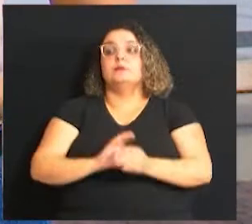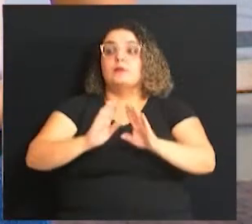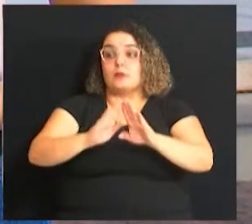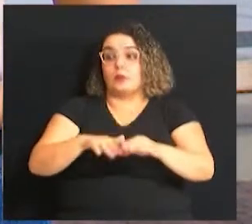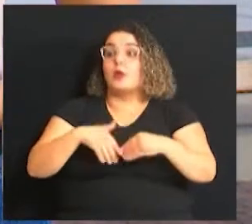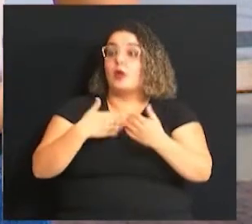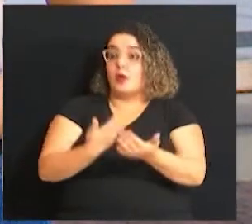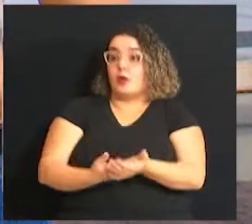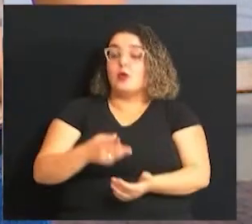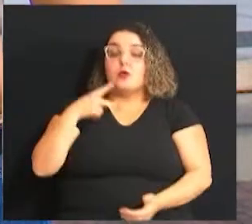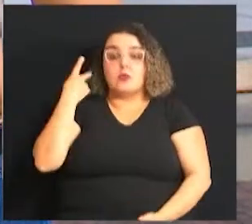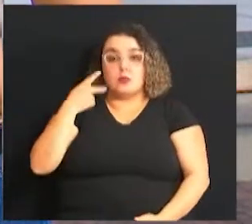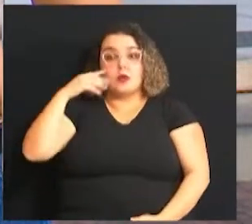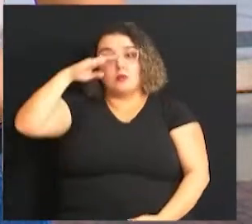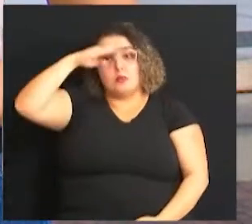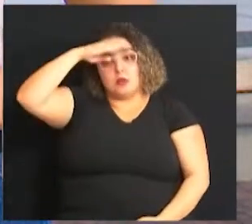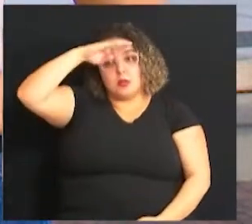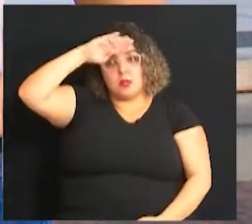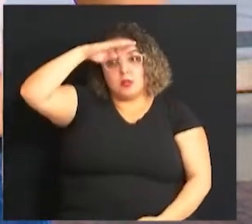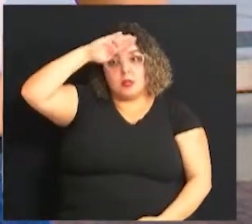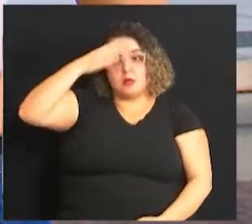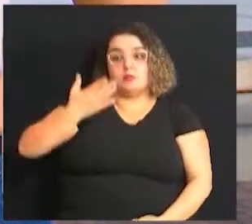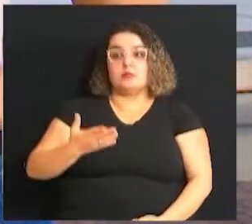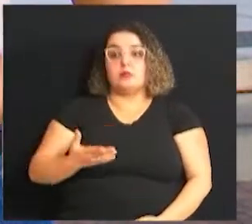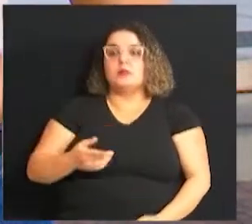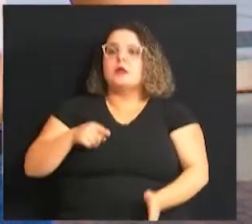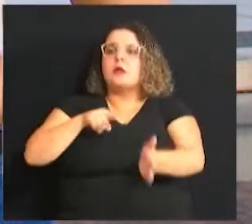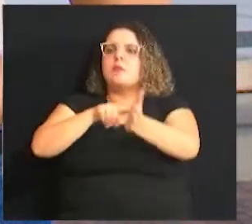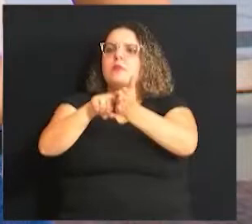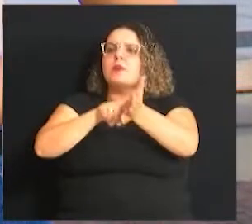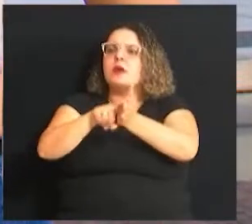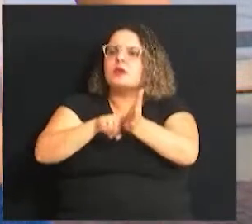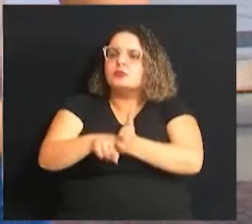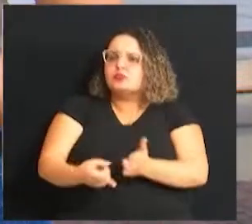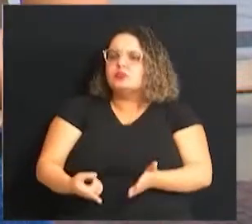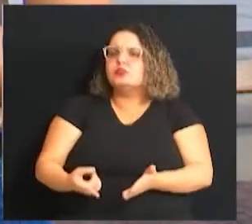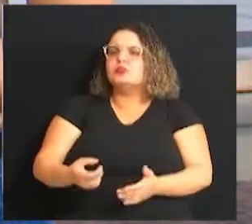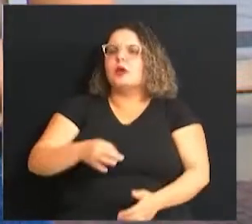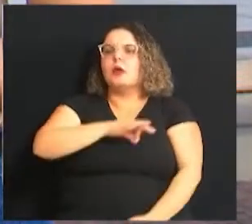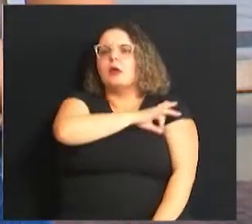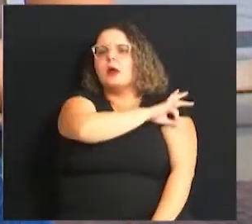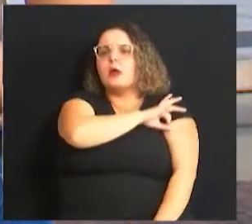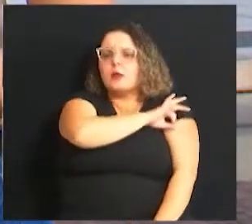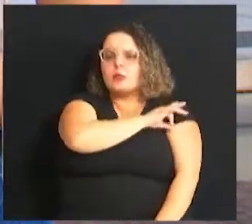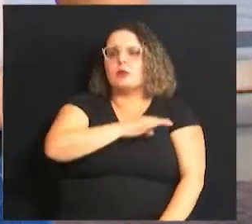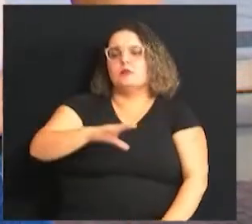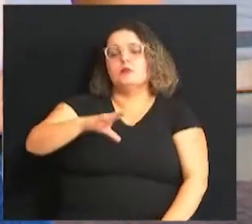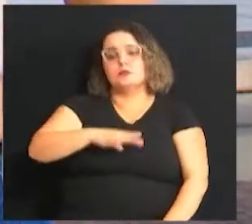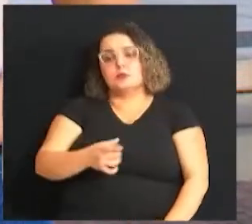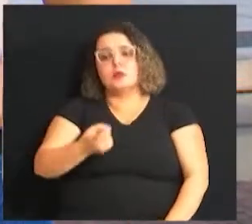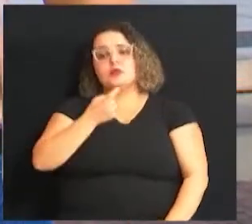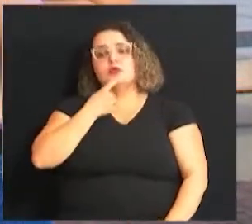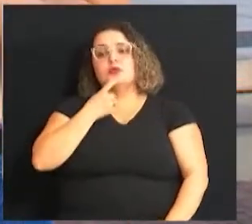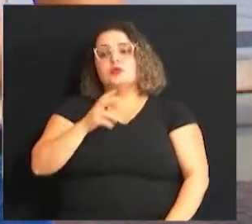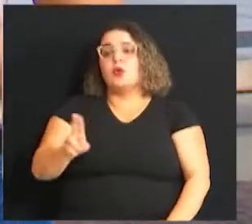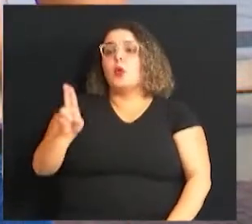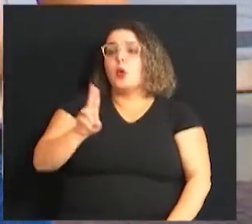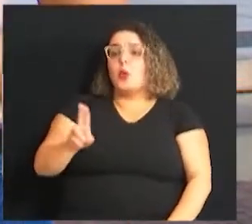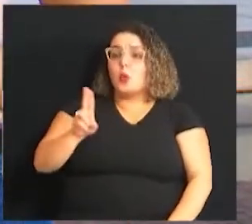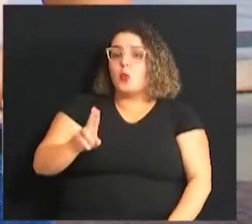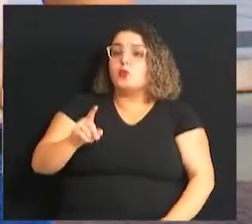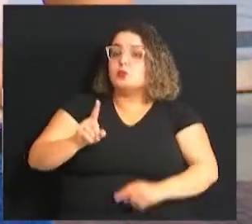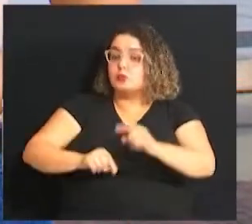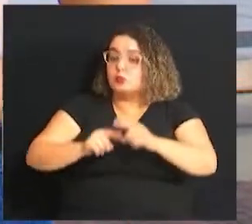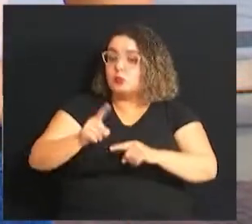Por meio de requerimento, o vereador Marcelo da Farmácia está questionando a Prefeitura Municipal de Campinas sobre o uso